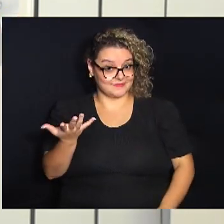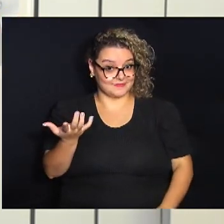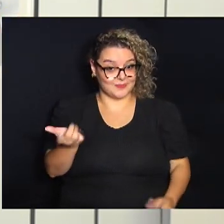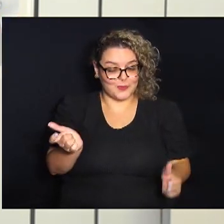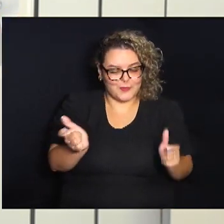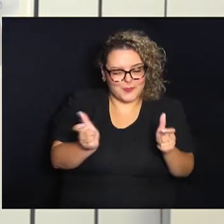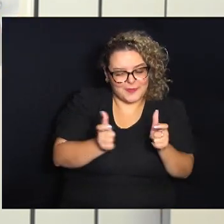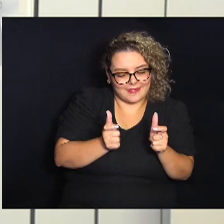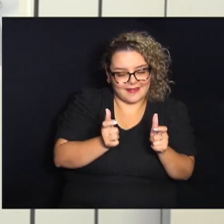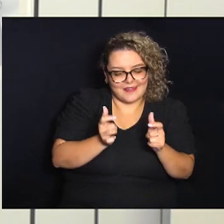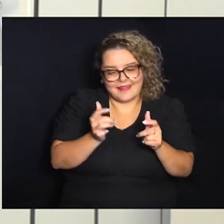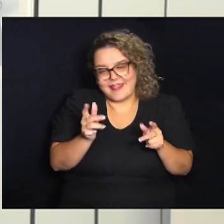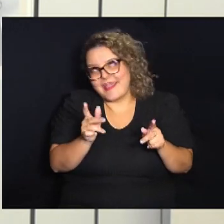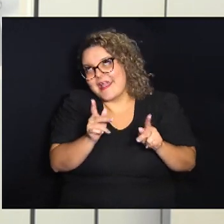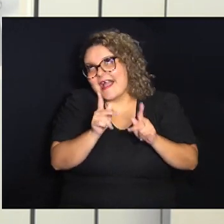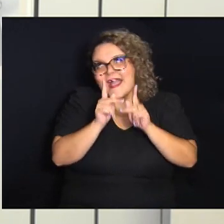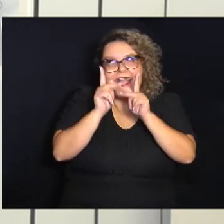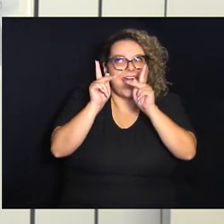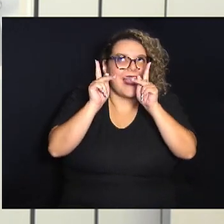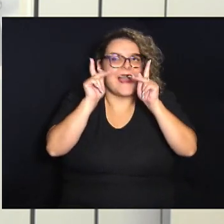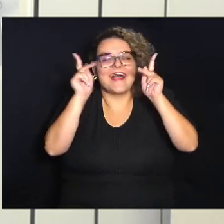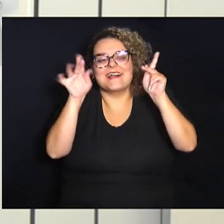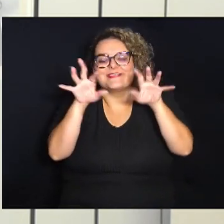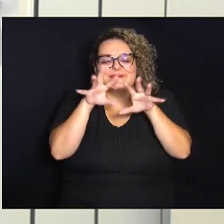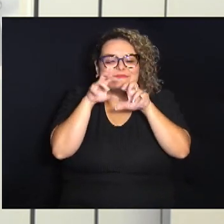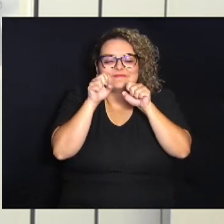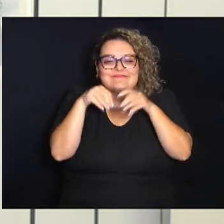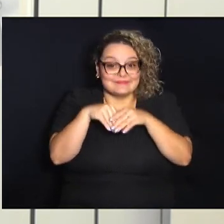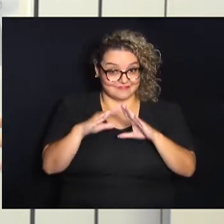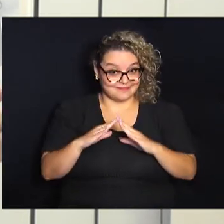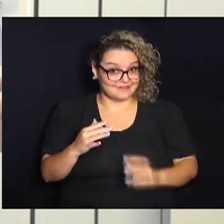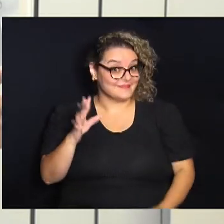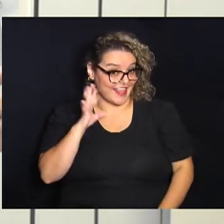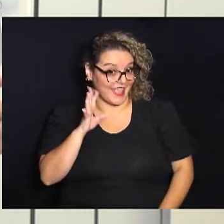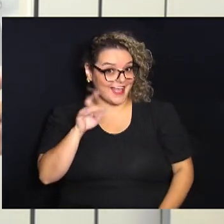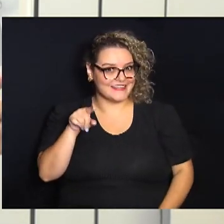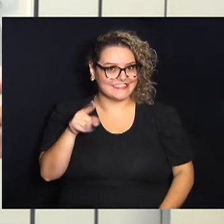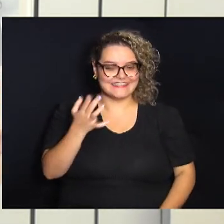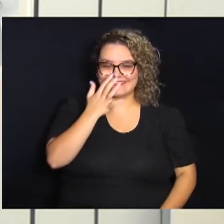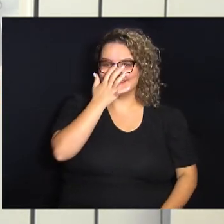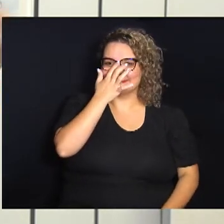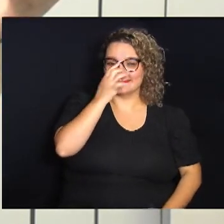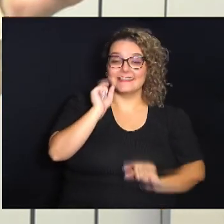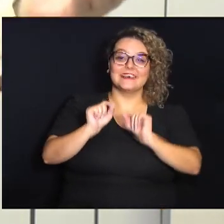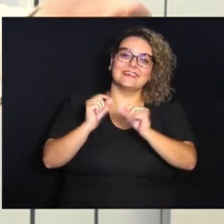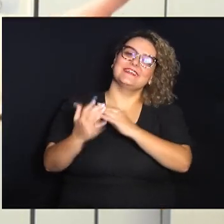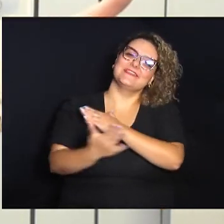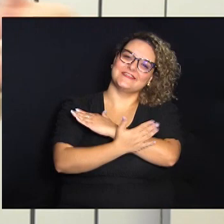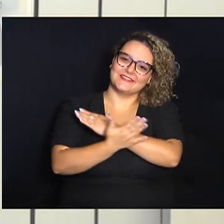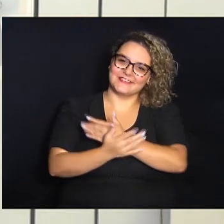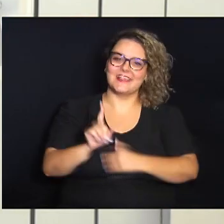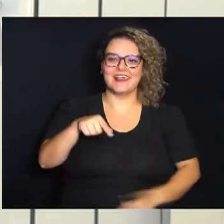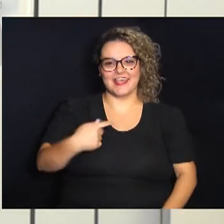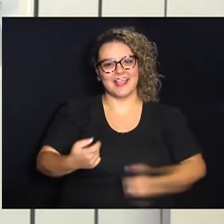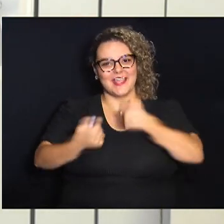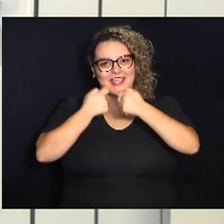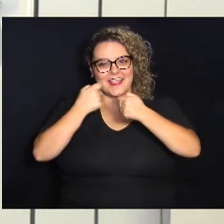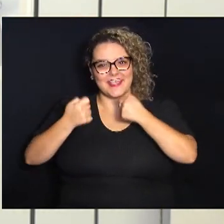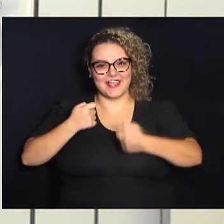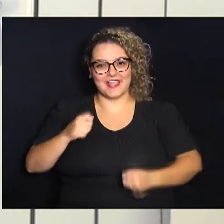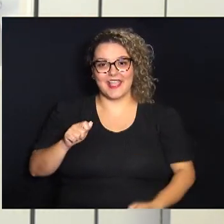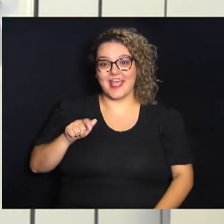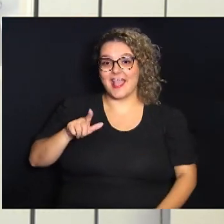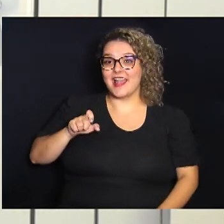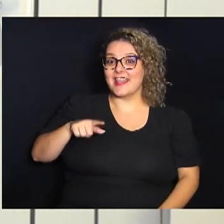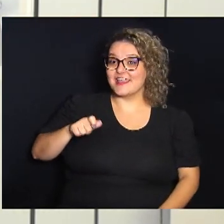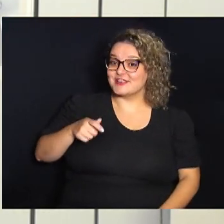paraíso perfumado na residência? Interessante, né? E quem vai nos ajudar é a repórter Alexandra